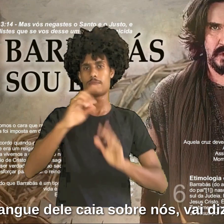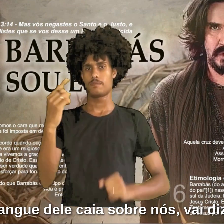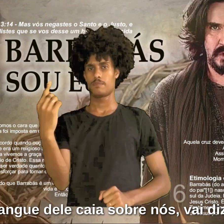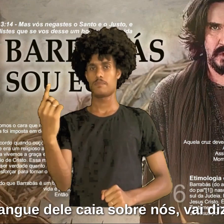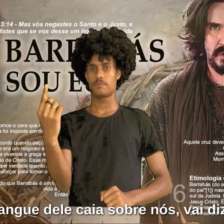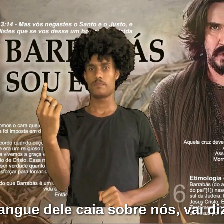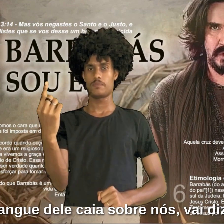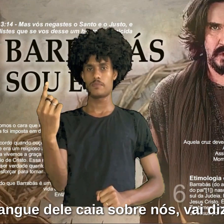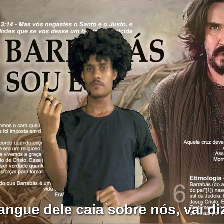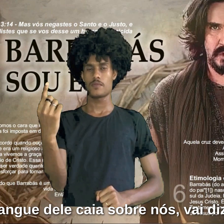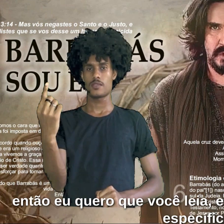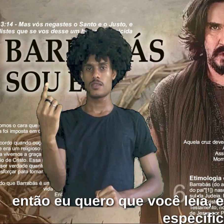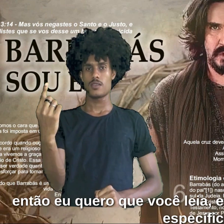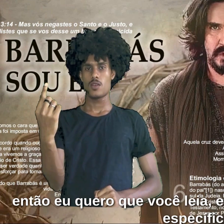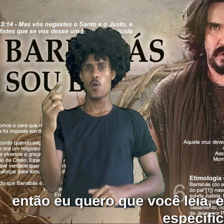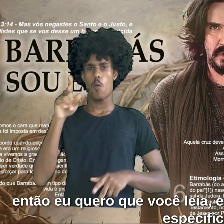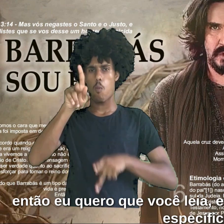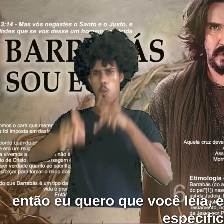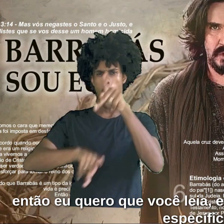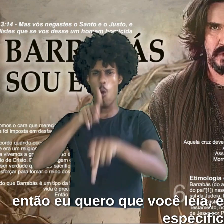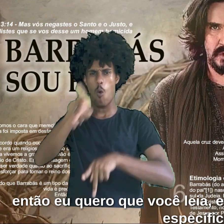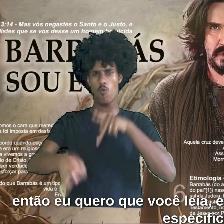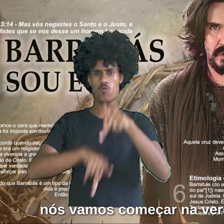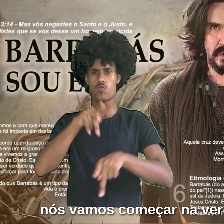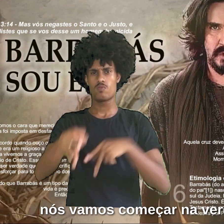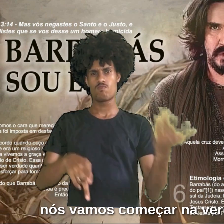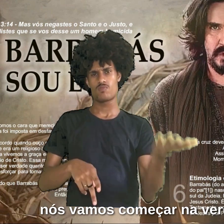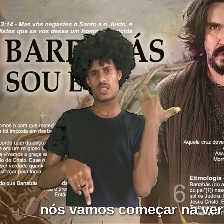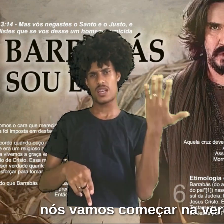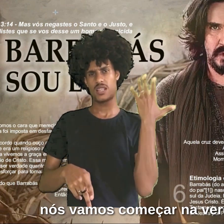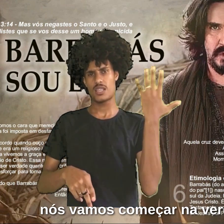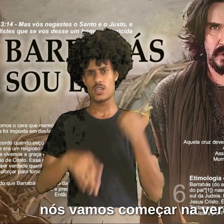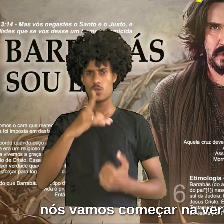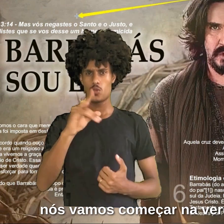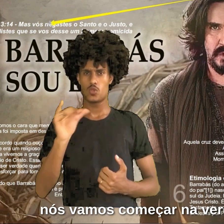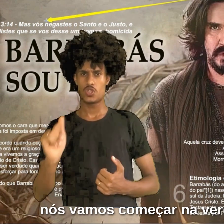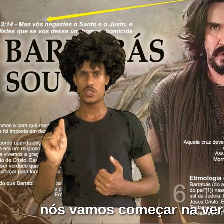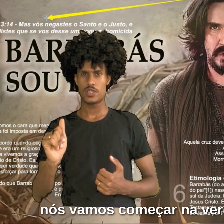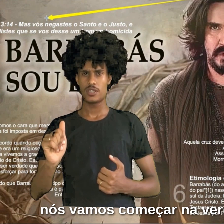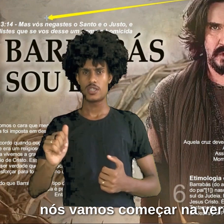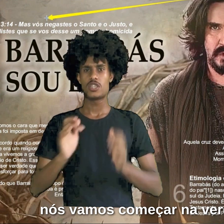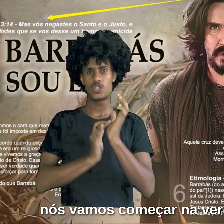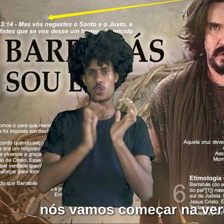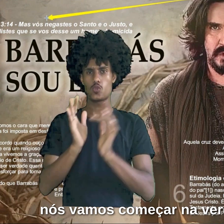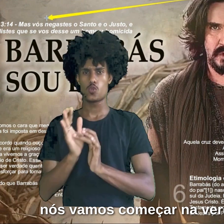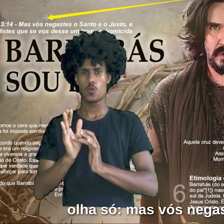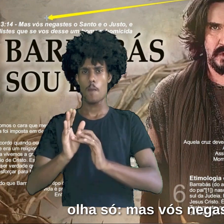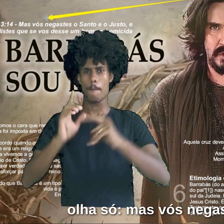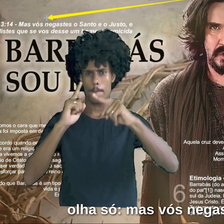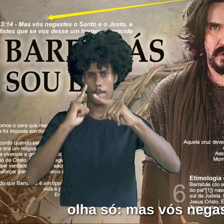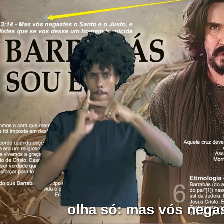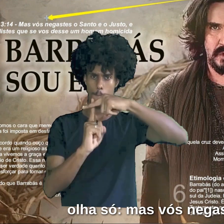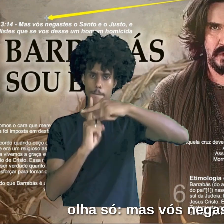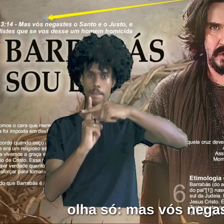nós. Vai dizer todos esses versículos, então eu quero que você leia, eu pontuei alguns aqui específicos. Nós vamos começar na verdade com Atos, né, 3,14.